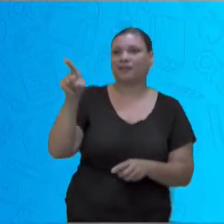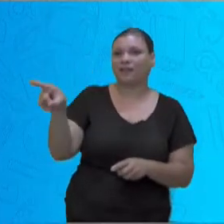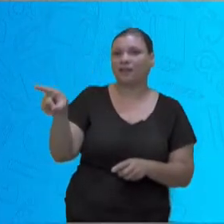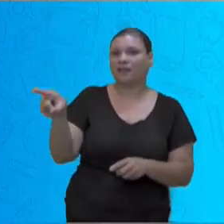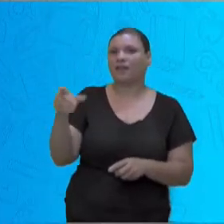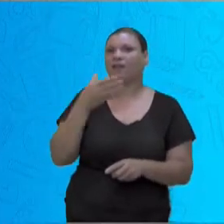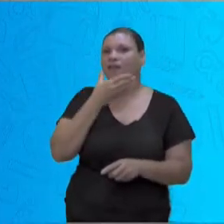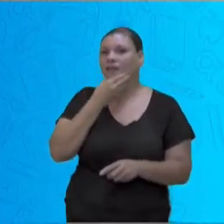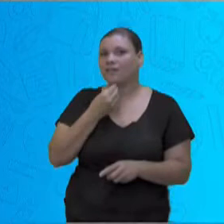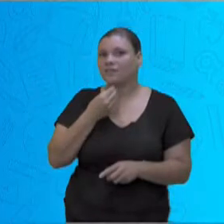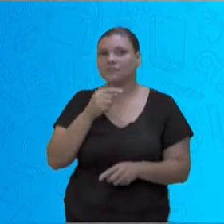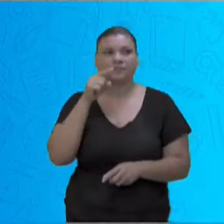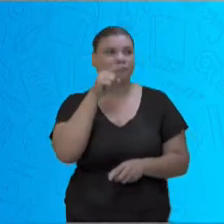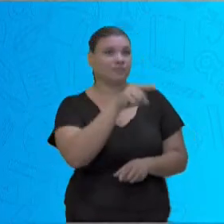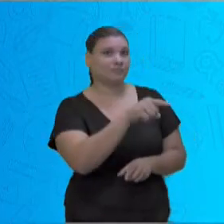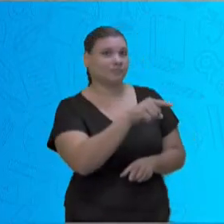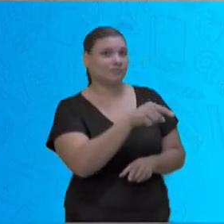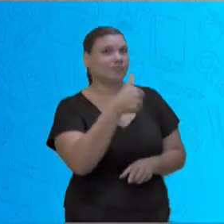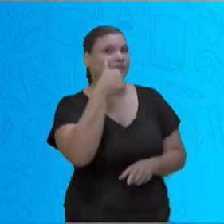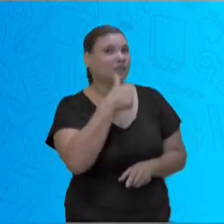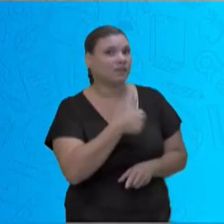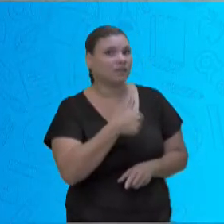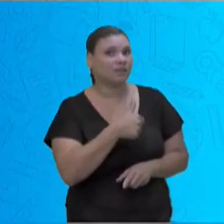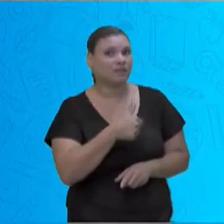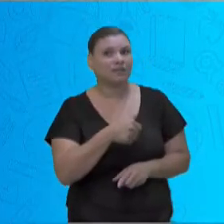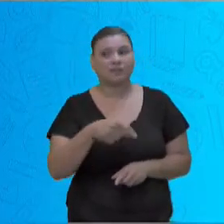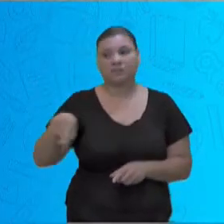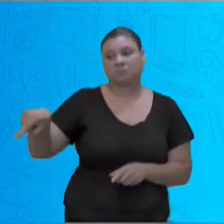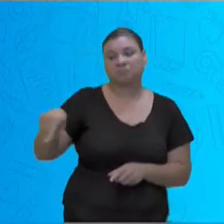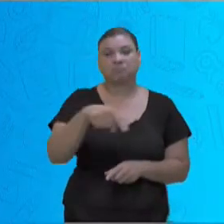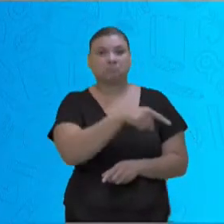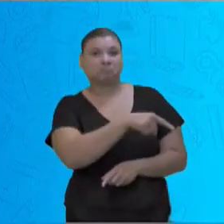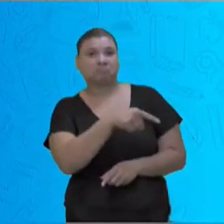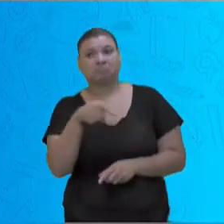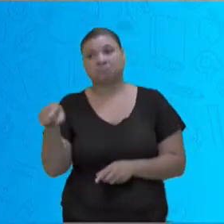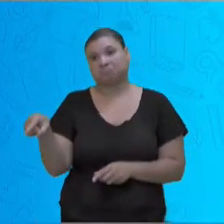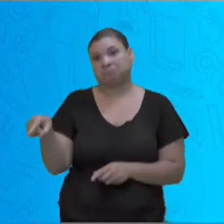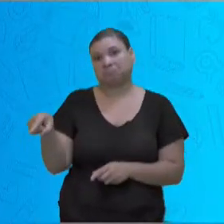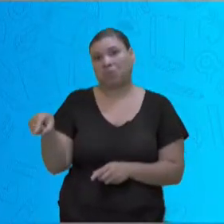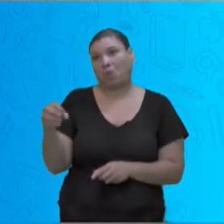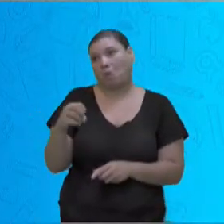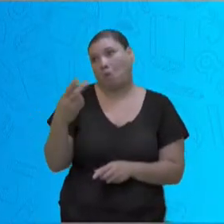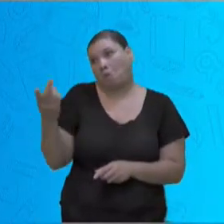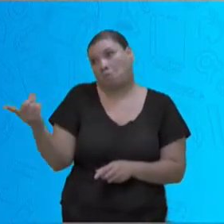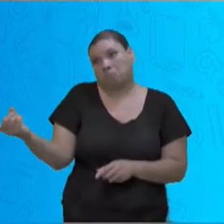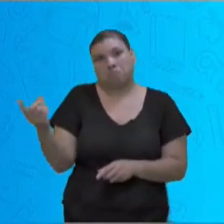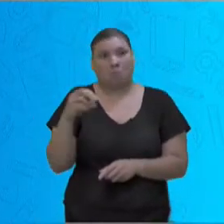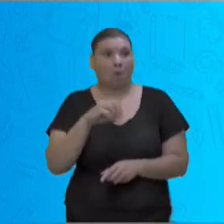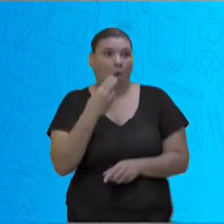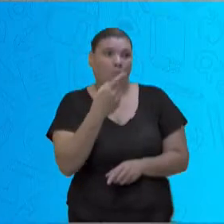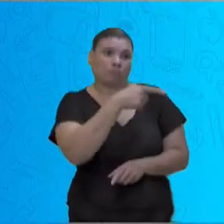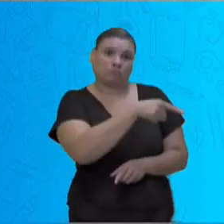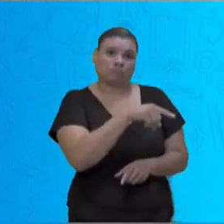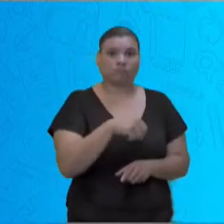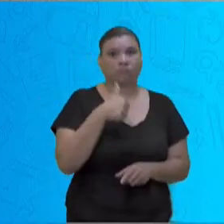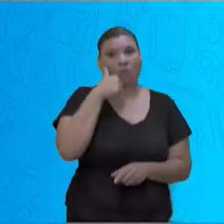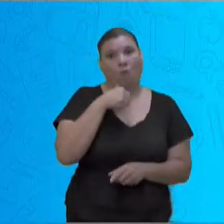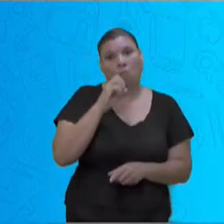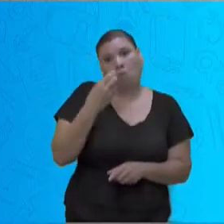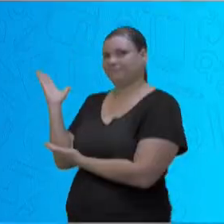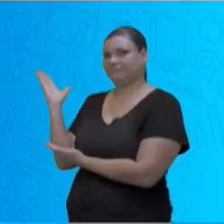que é ele e ela, mas nós sabemos que é para usar, para continuar usando com coisas, objetos, animais,